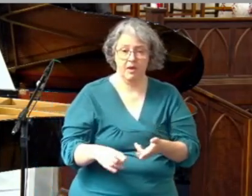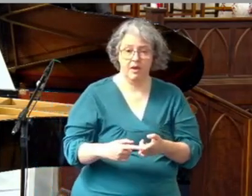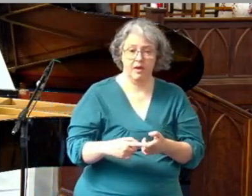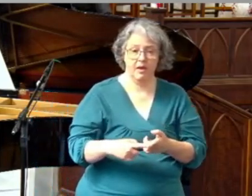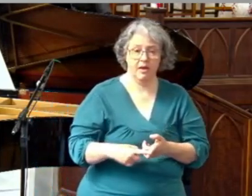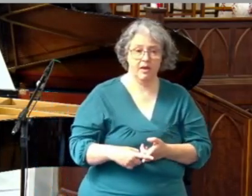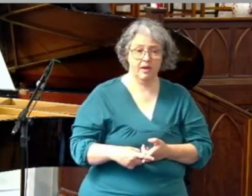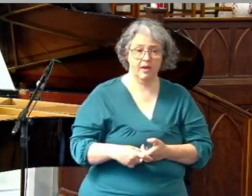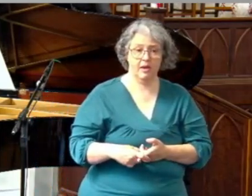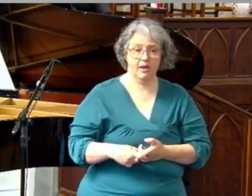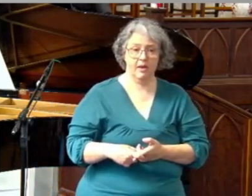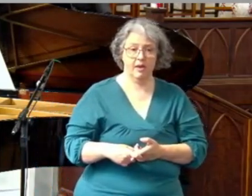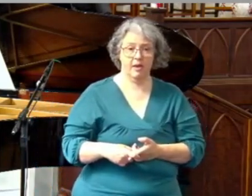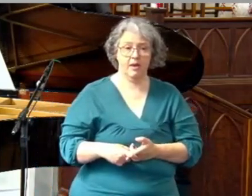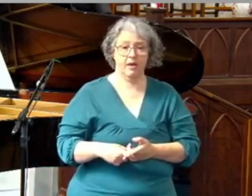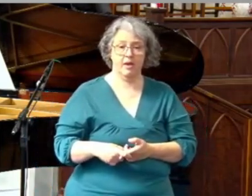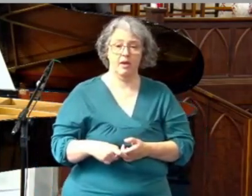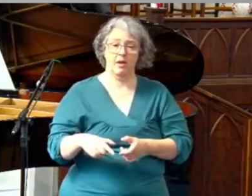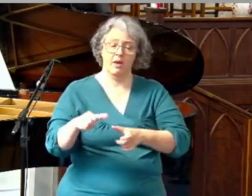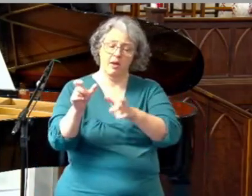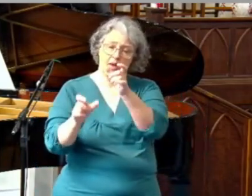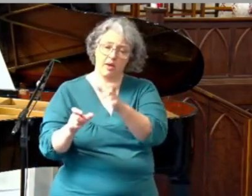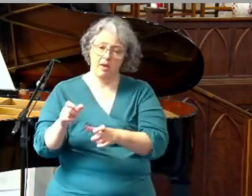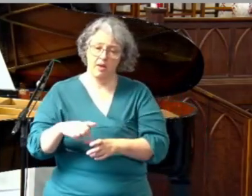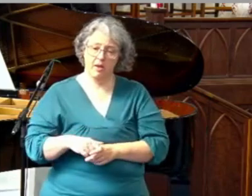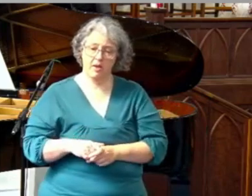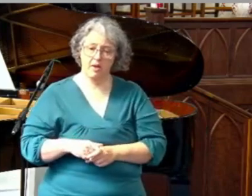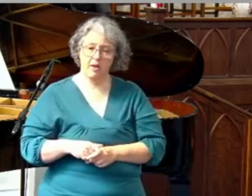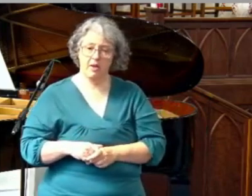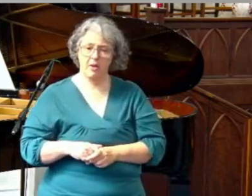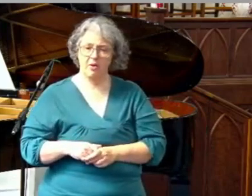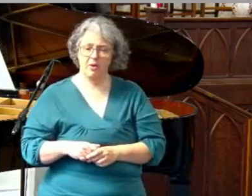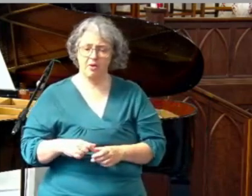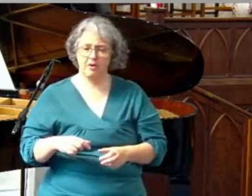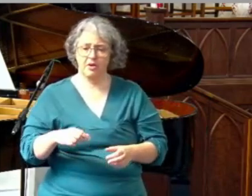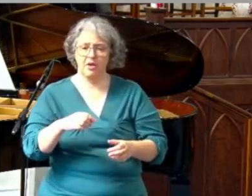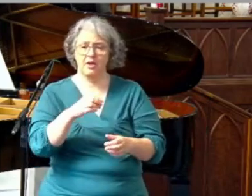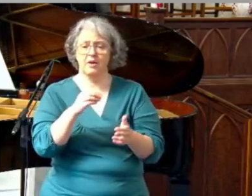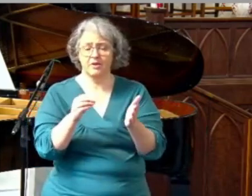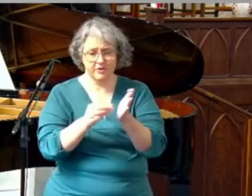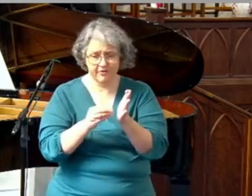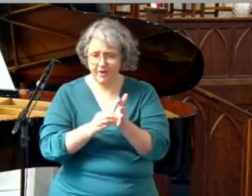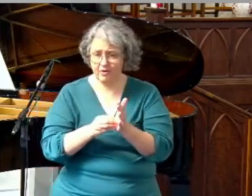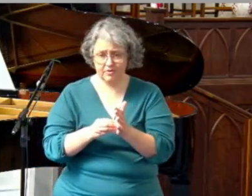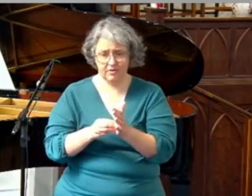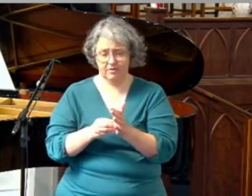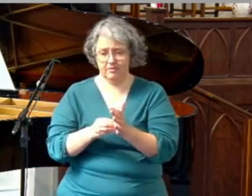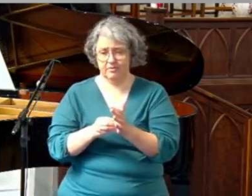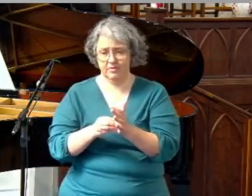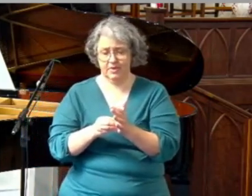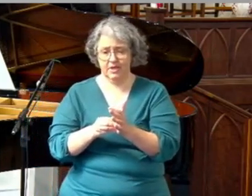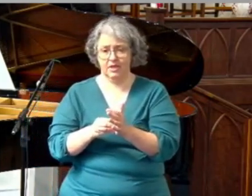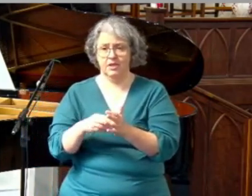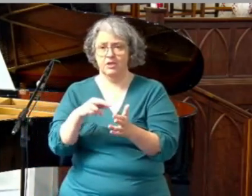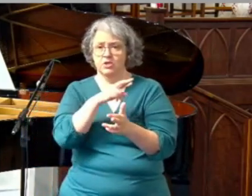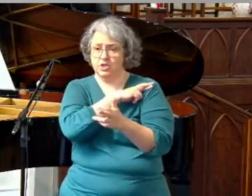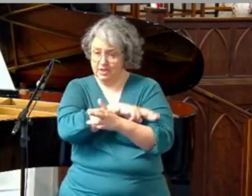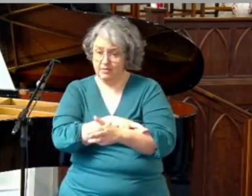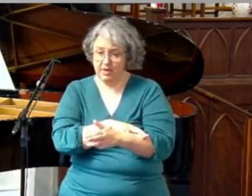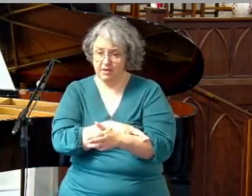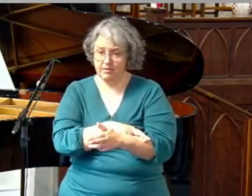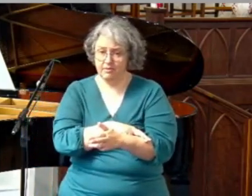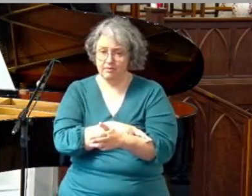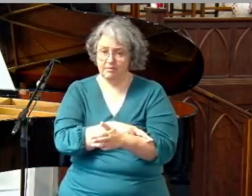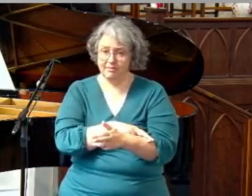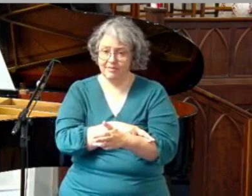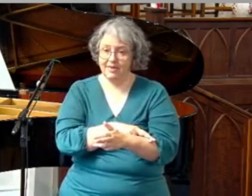perigo, pois ao agirem desta forma, já estão condenados. Percebem a advertência